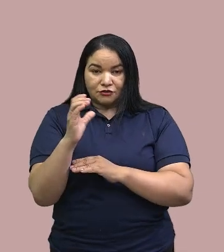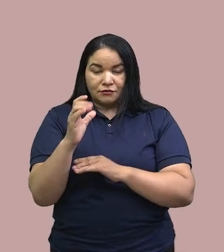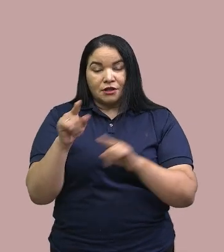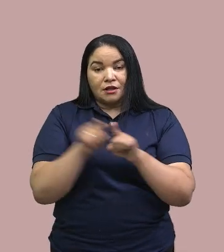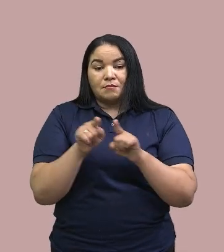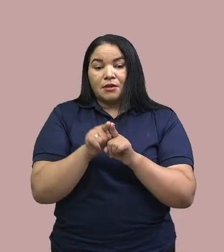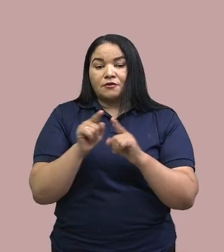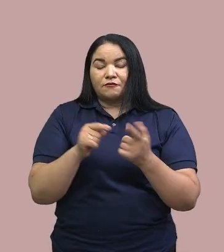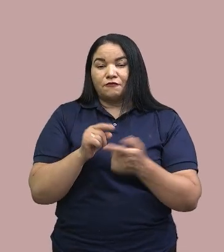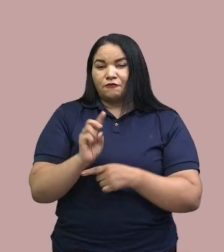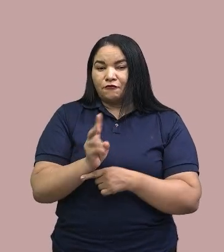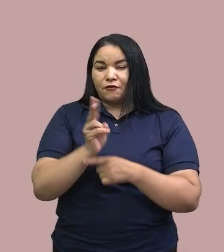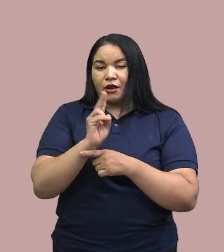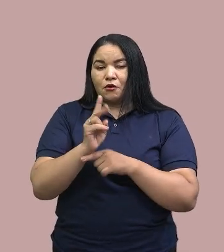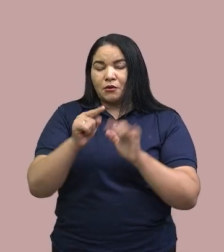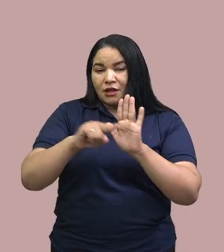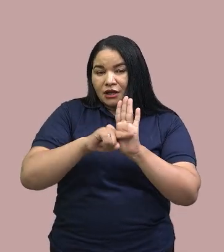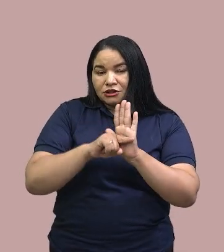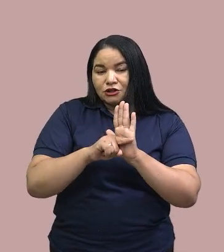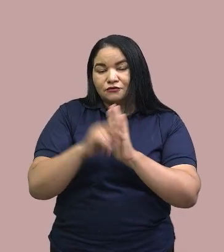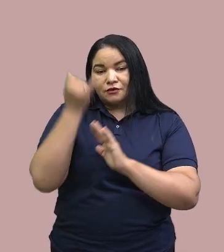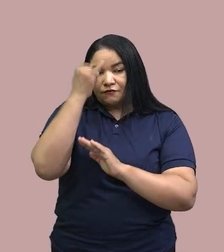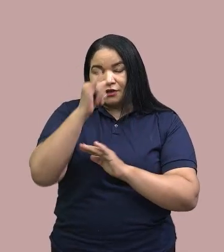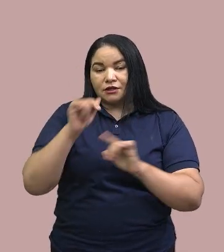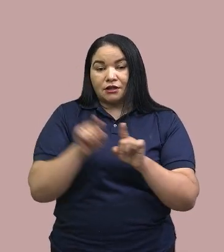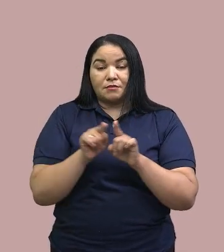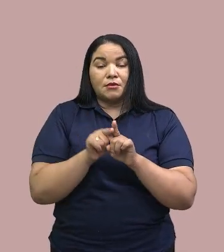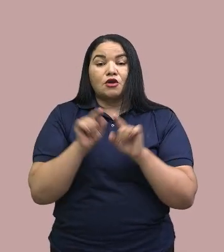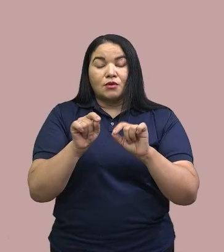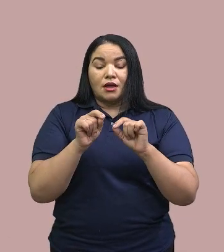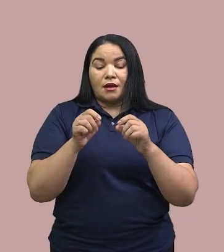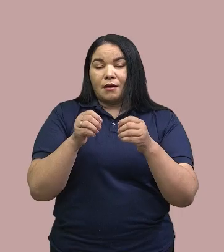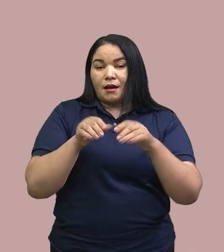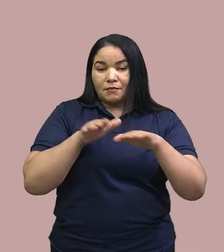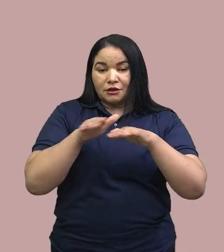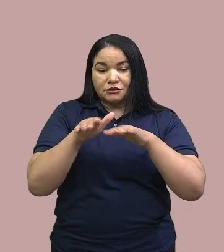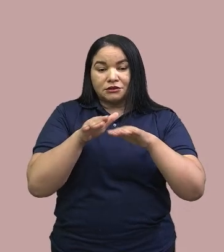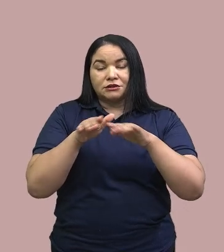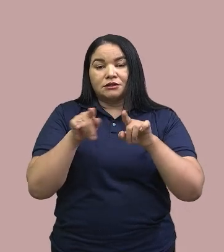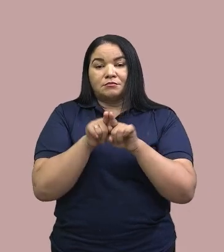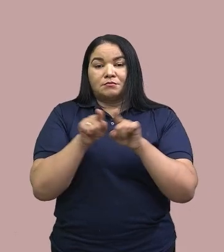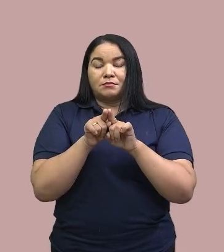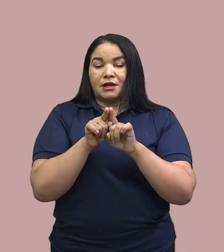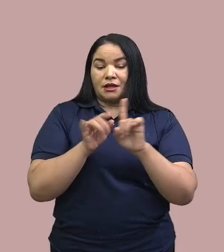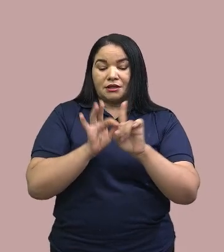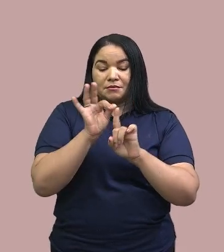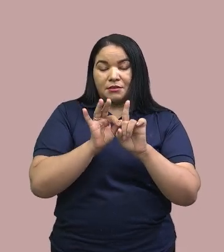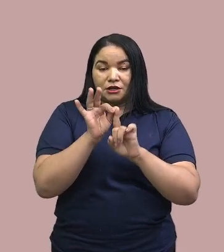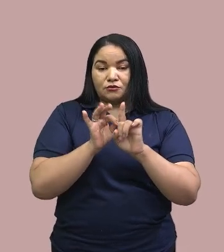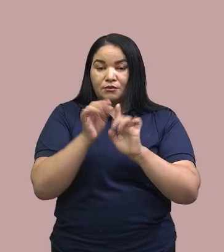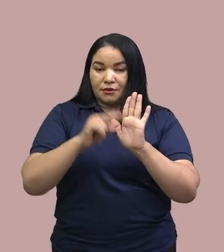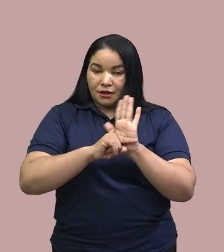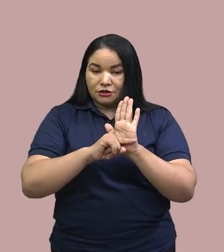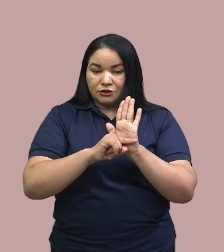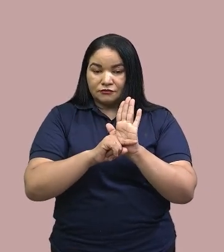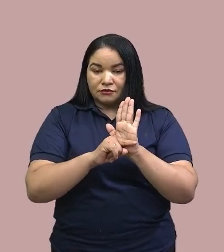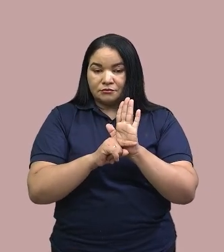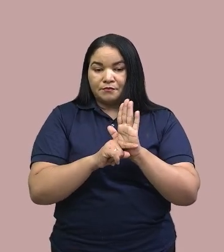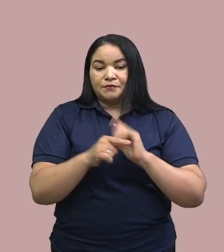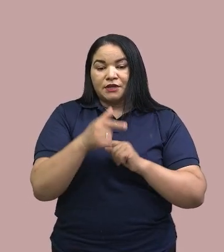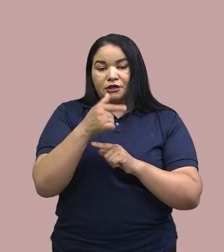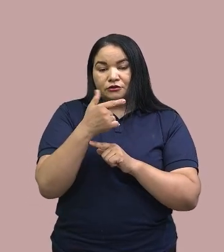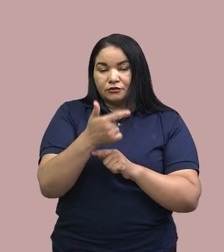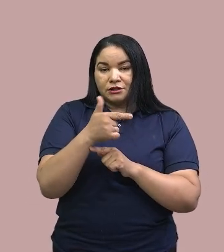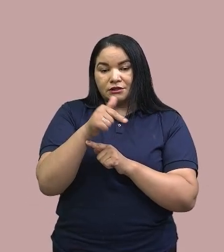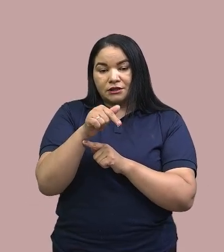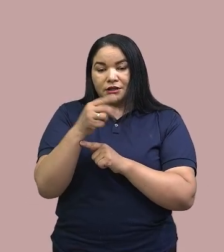evita valores negativos e se baseia no comportamento das partículas a temperaturas extremamente baixas.